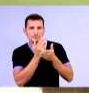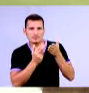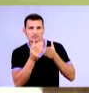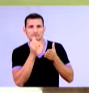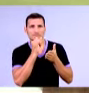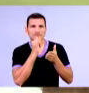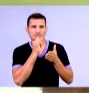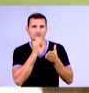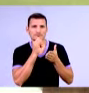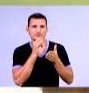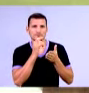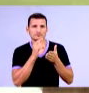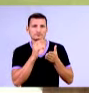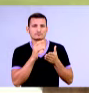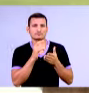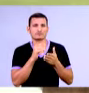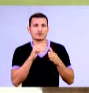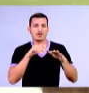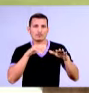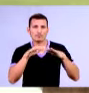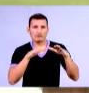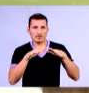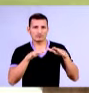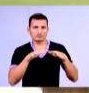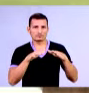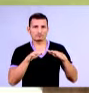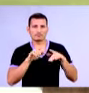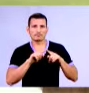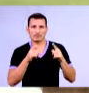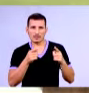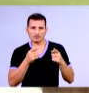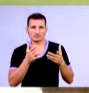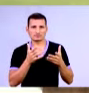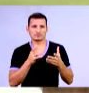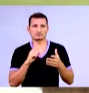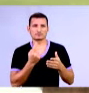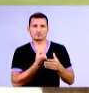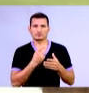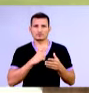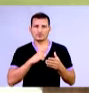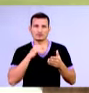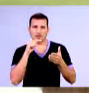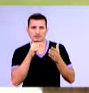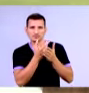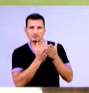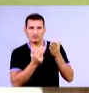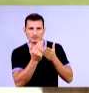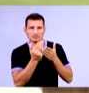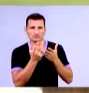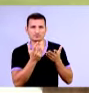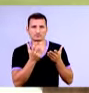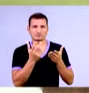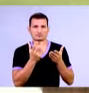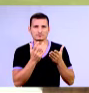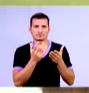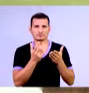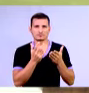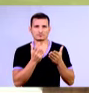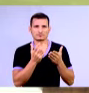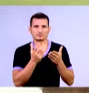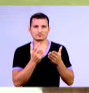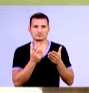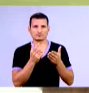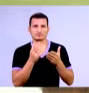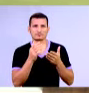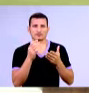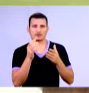ela está vinculada às ações. Então, mas para chegar nesse momento em que nós temos essa imagem como recurso para a ação